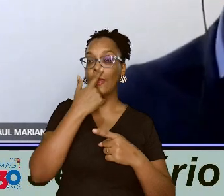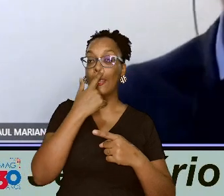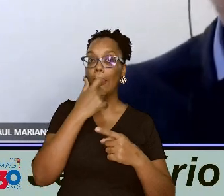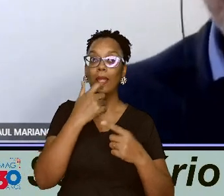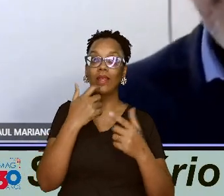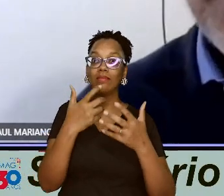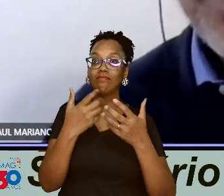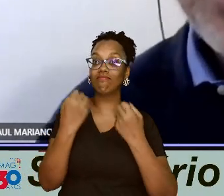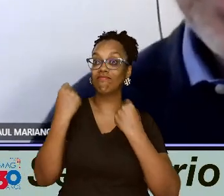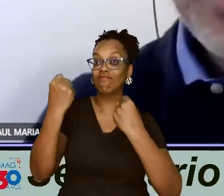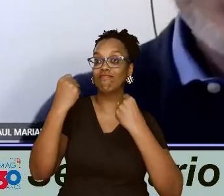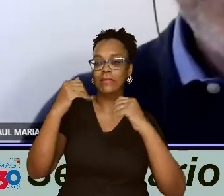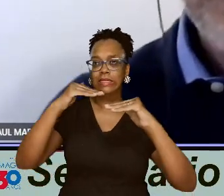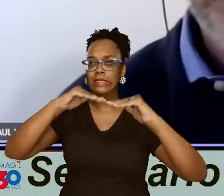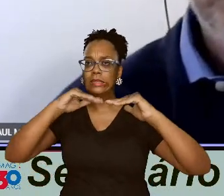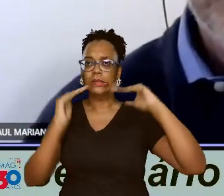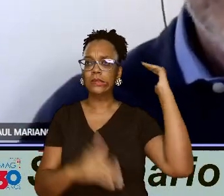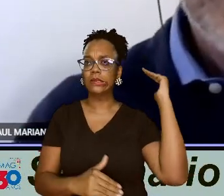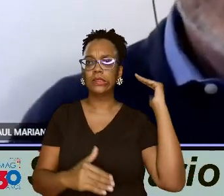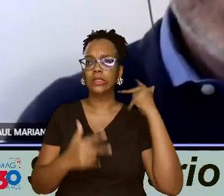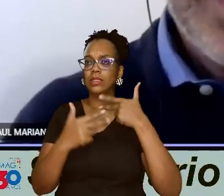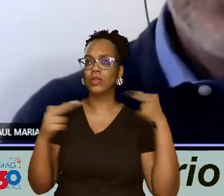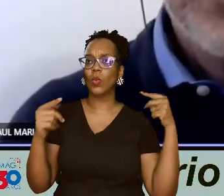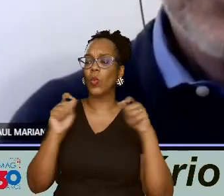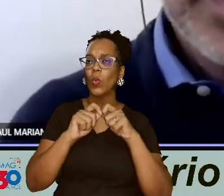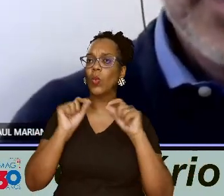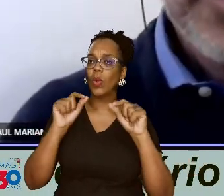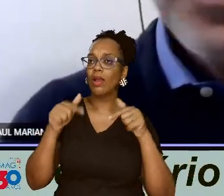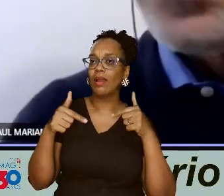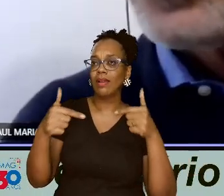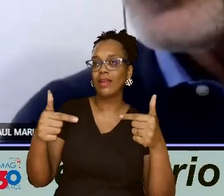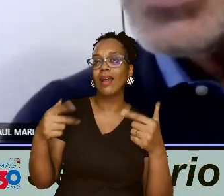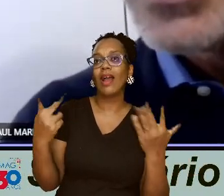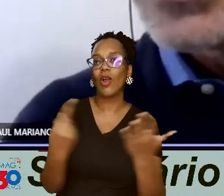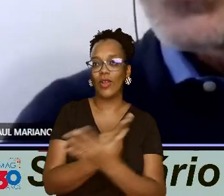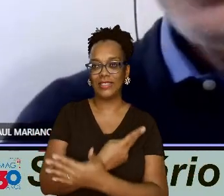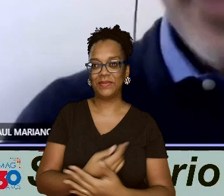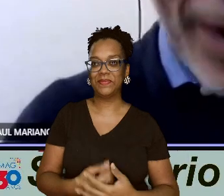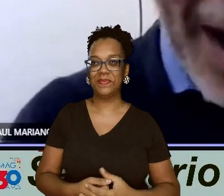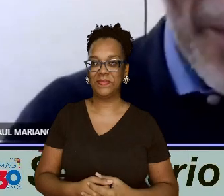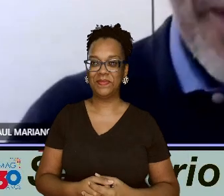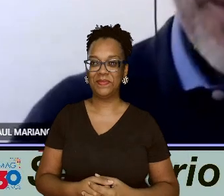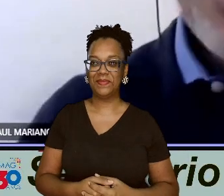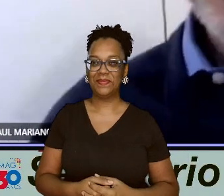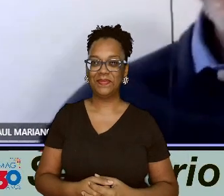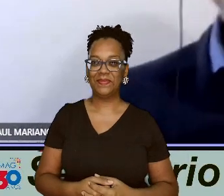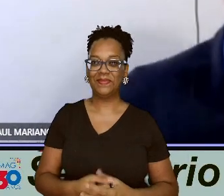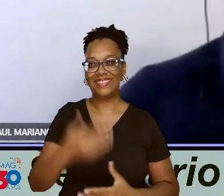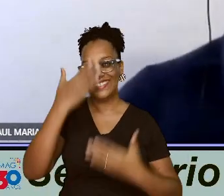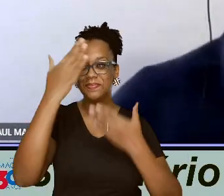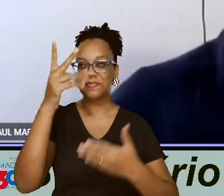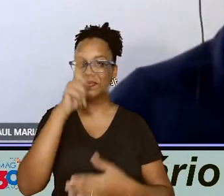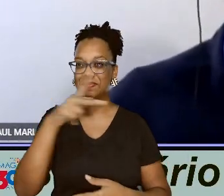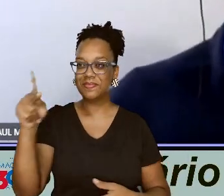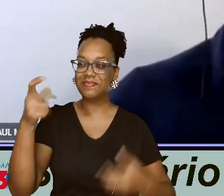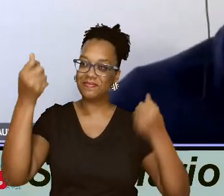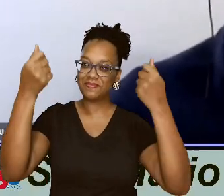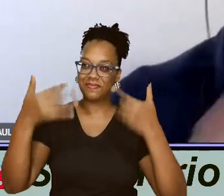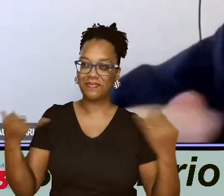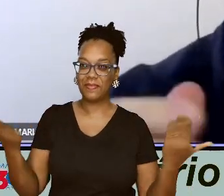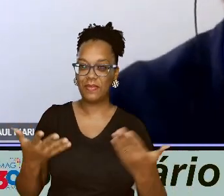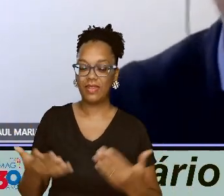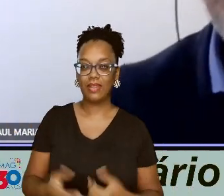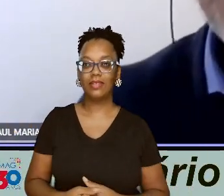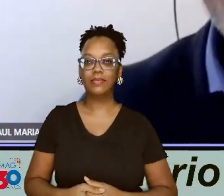da discrepância da situação em que as execuções acabam ficando. Obrigado, professora, pela sua colaboração. E